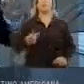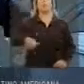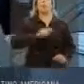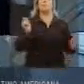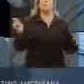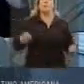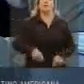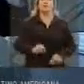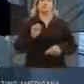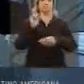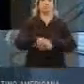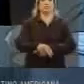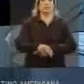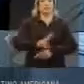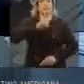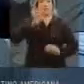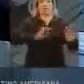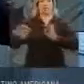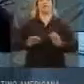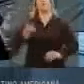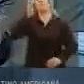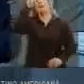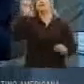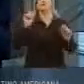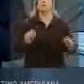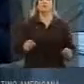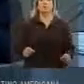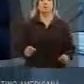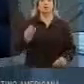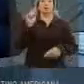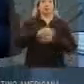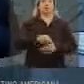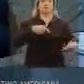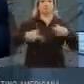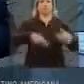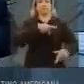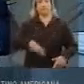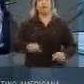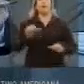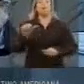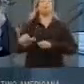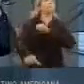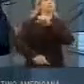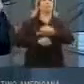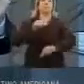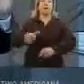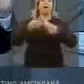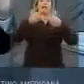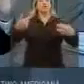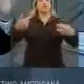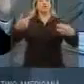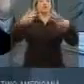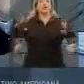possa chegar ao poder com uma facilidade e chegando ao poder transformar as coisas